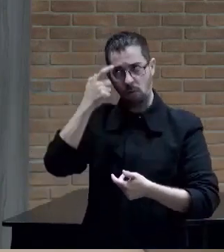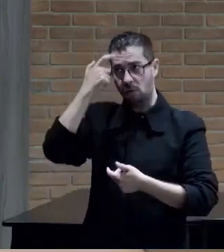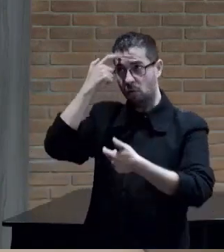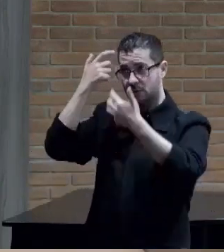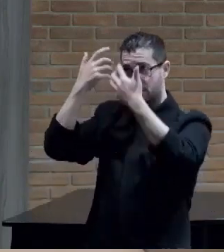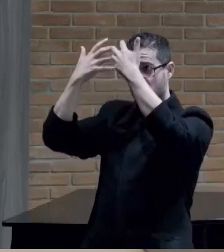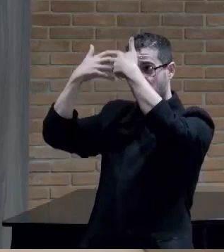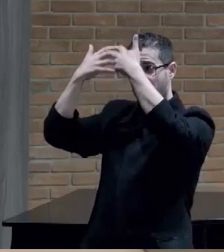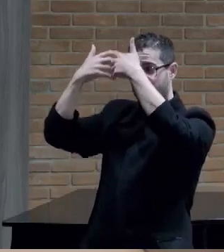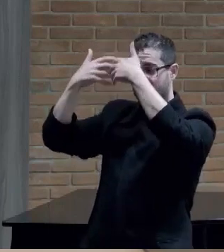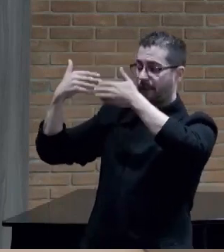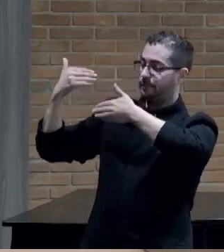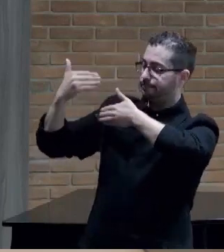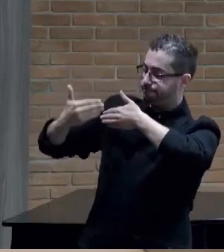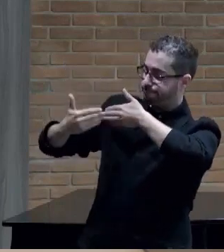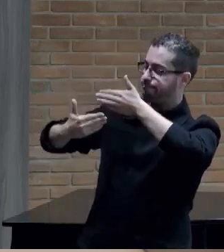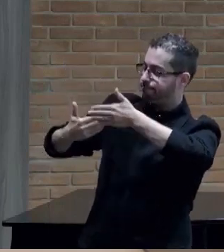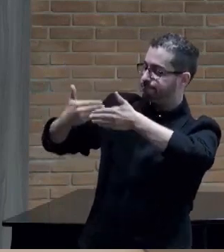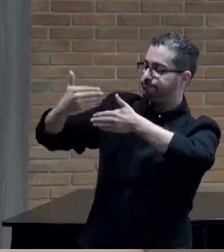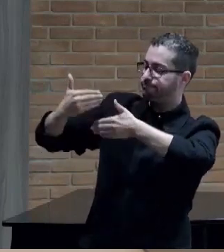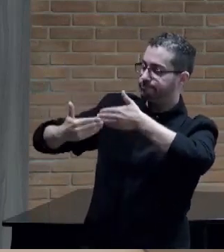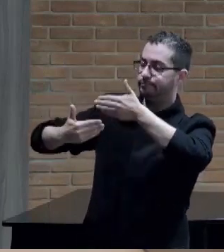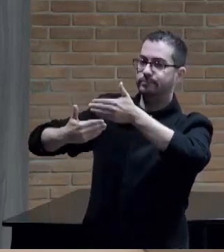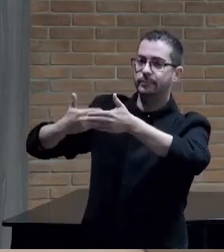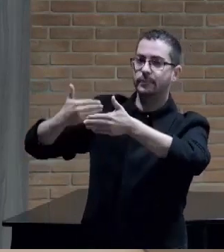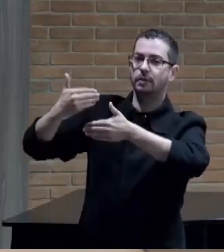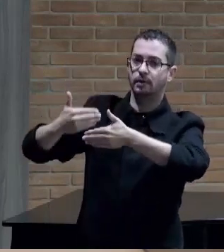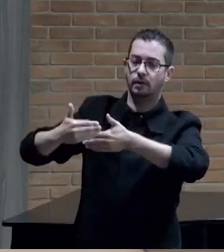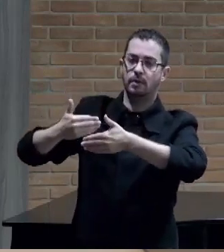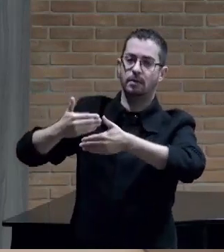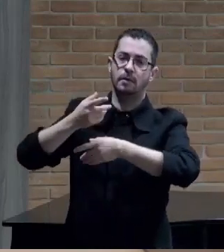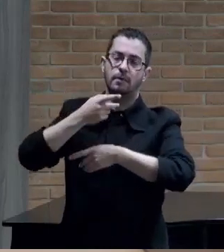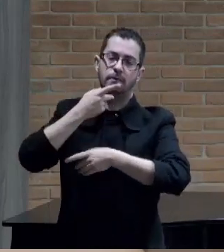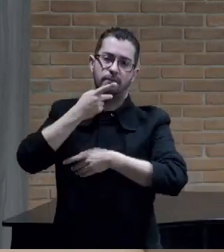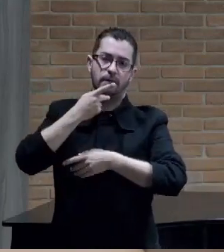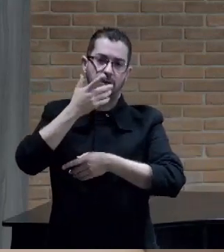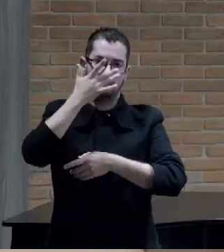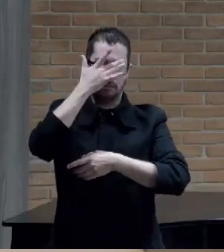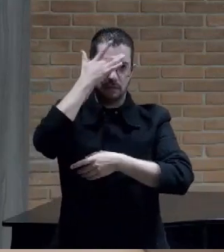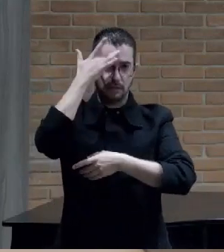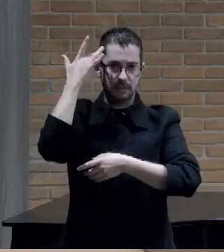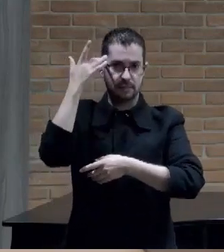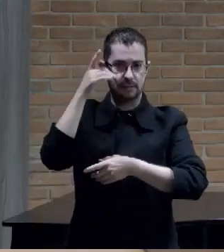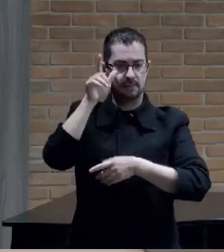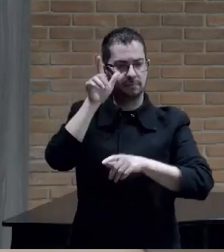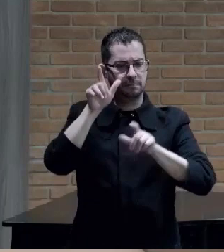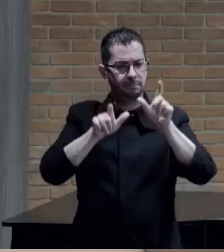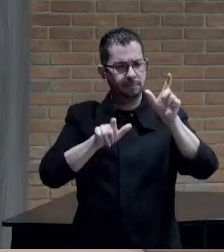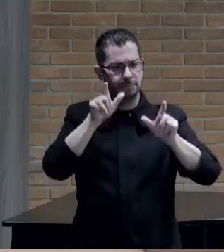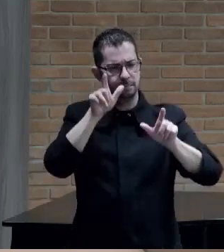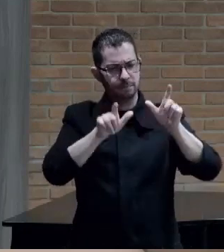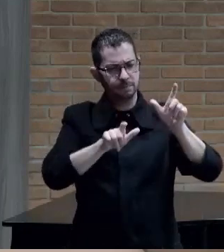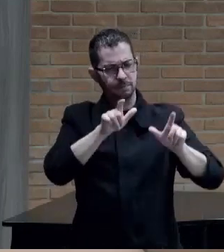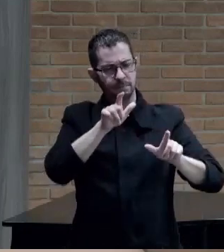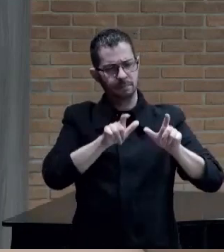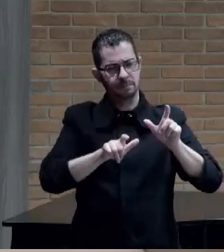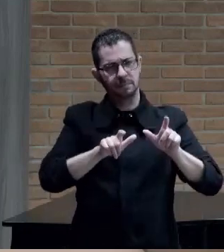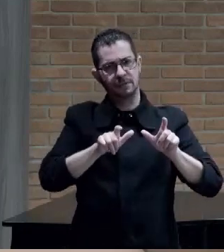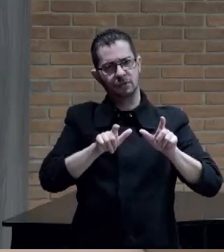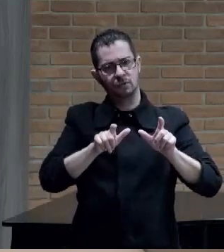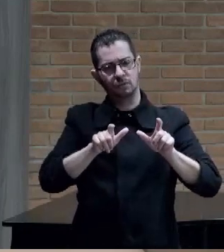de uma descrição daqueles que são, abertamente hostis e ímpios, hostis a Deus e